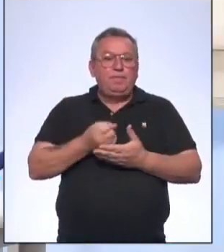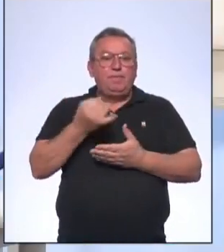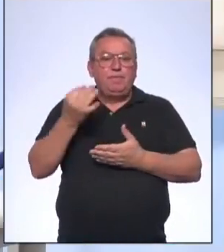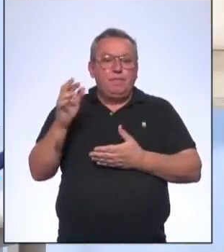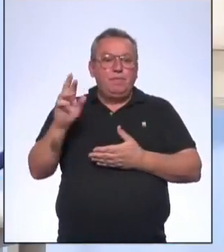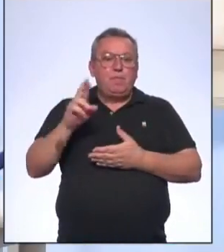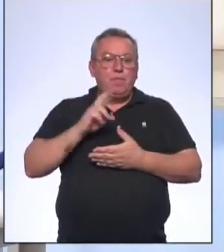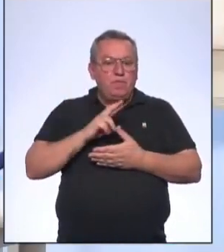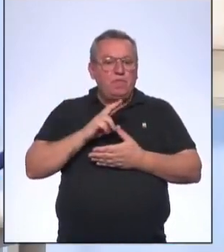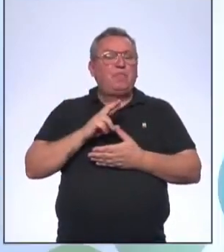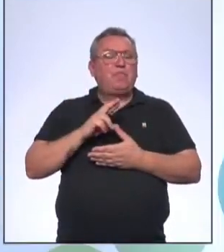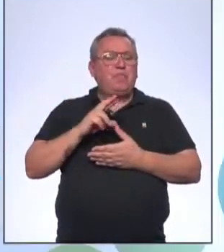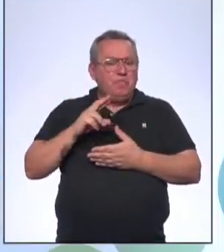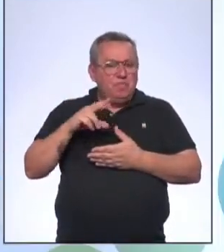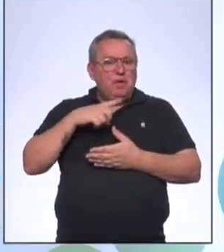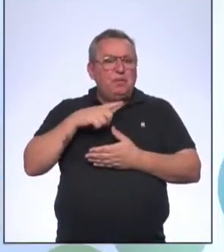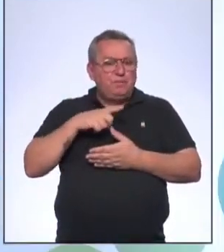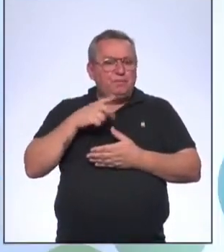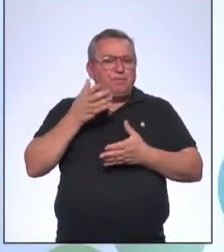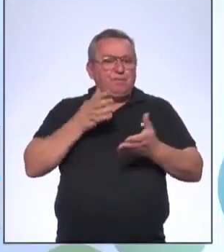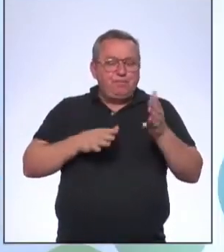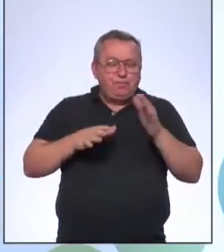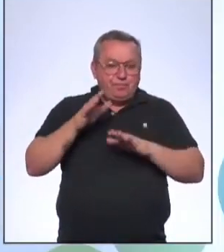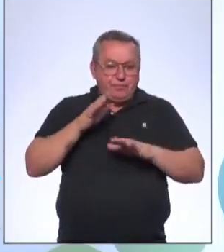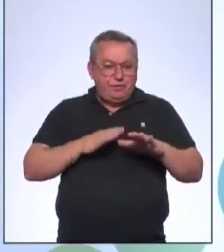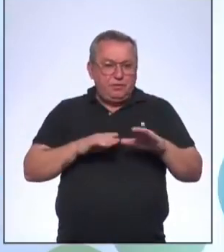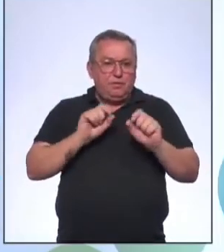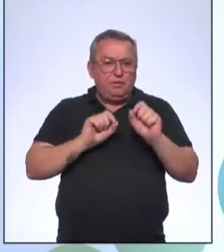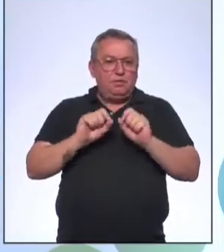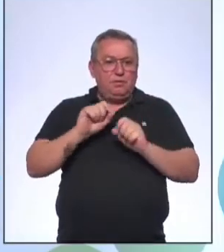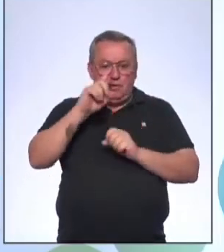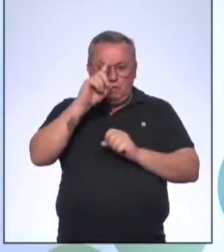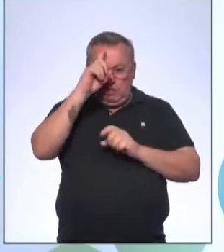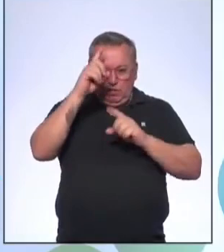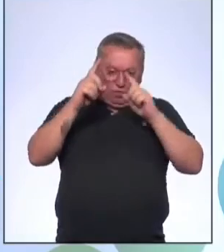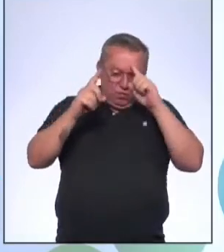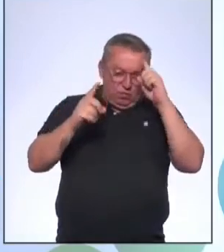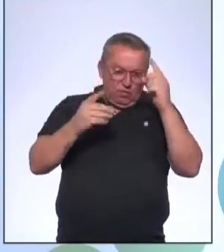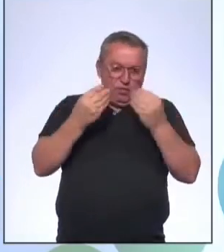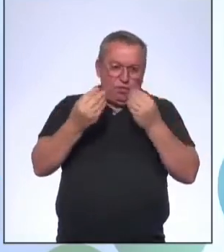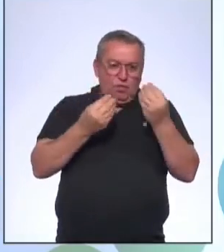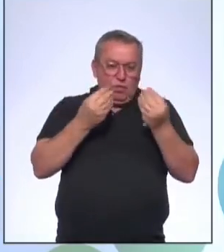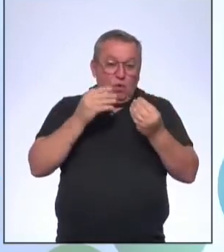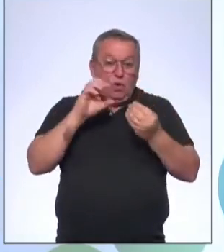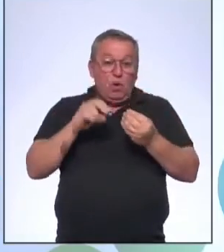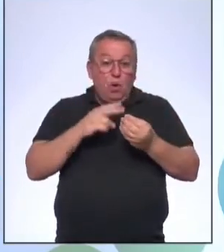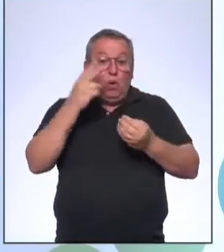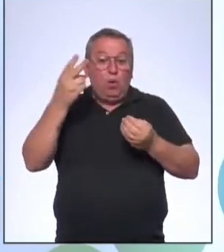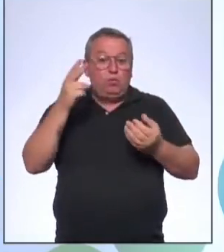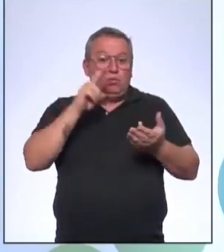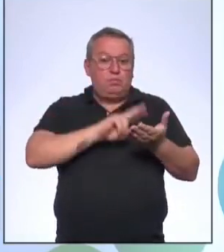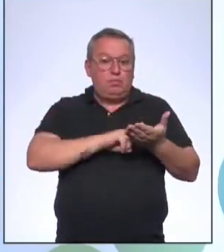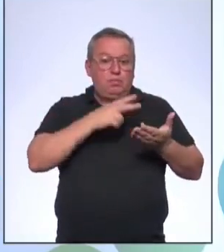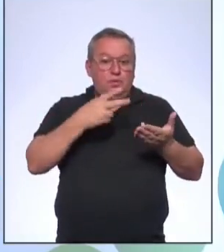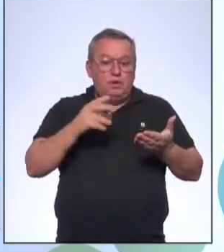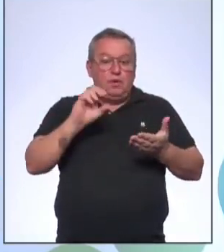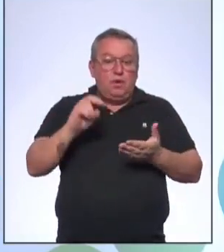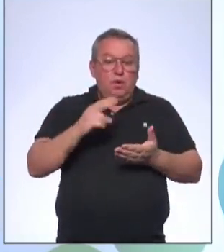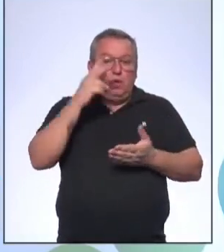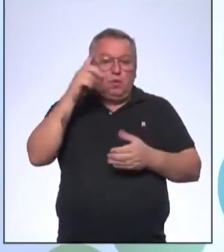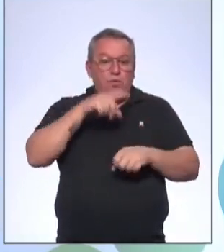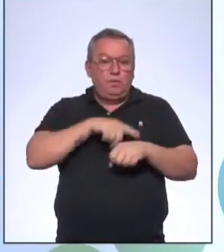muitas respostas, então talvez tenha ficado aqui uma dúvida neles ou na interpretação ou na forma